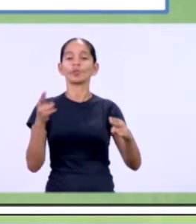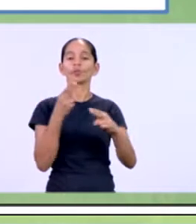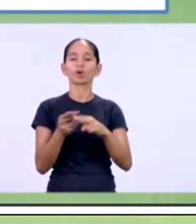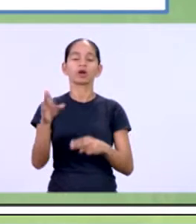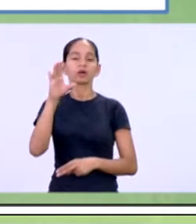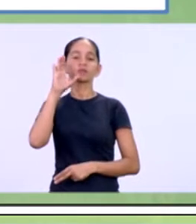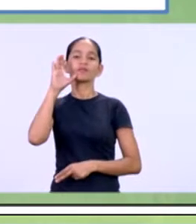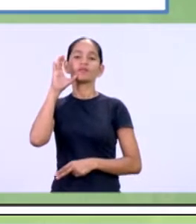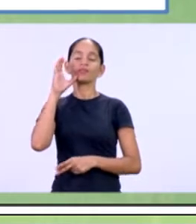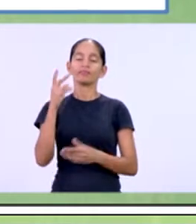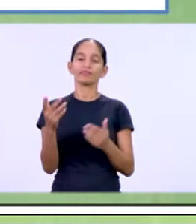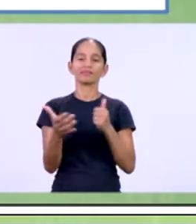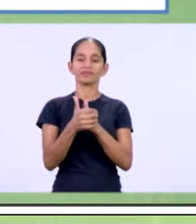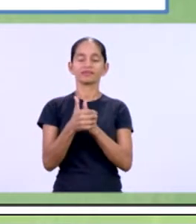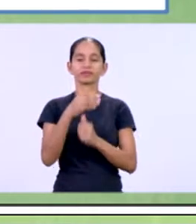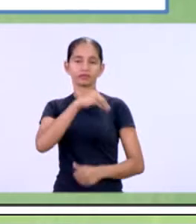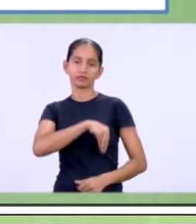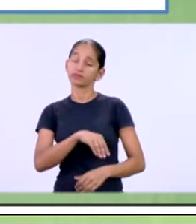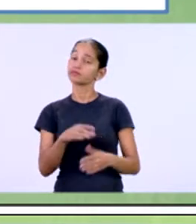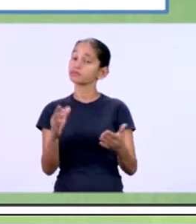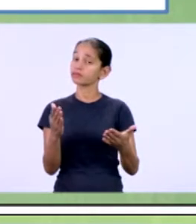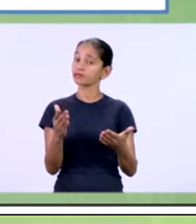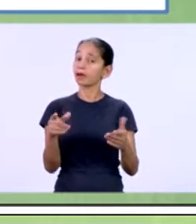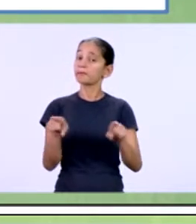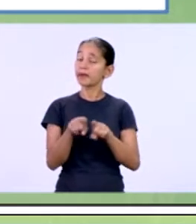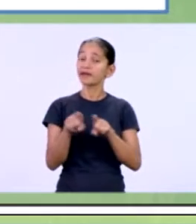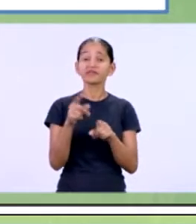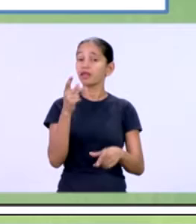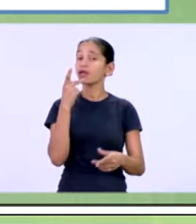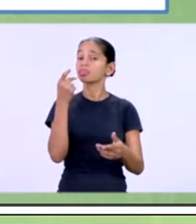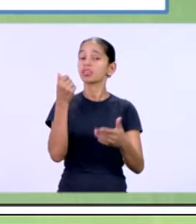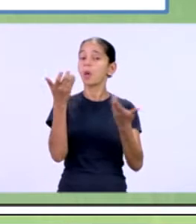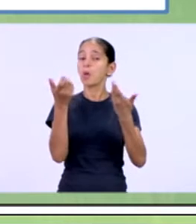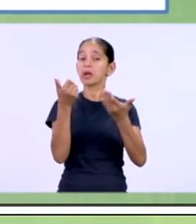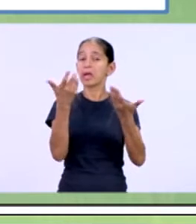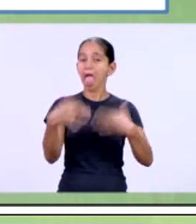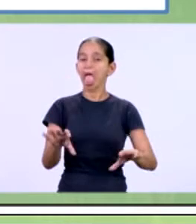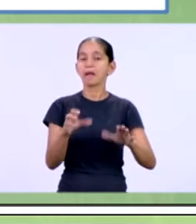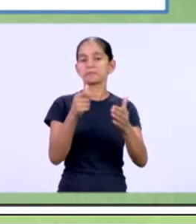tributos, né? Também é conhecido como sonegação.